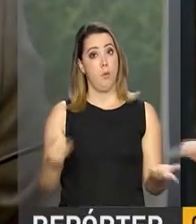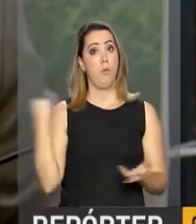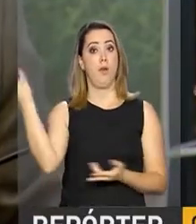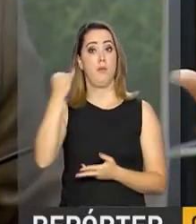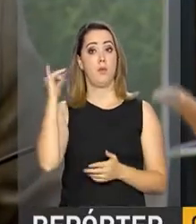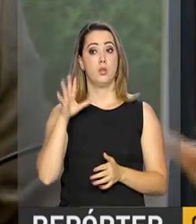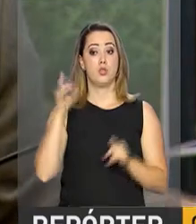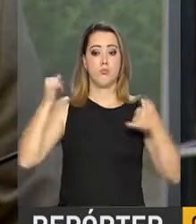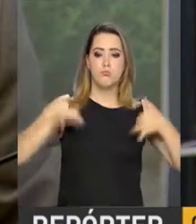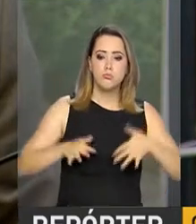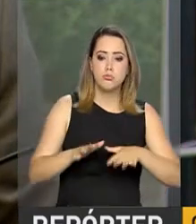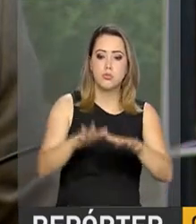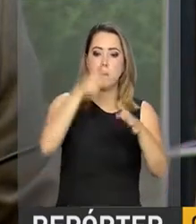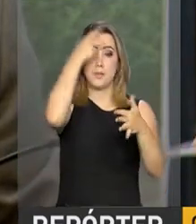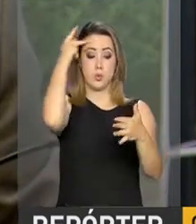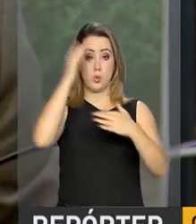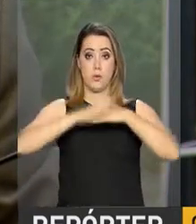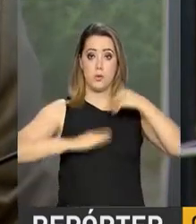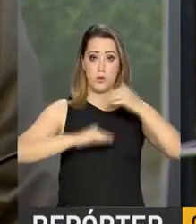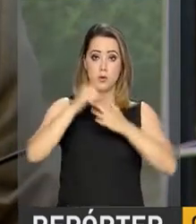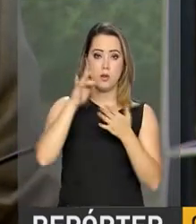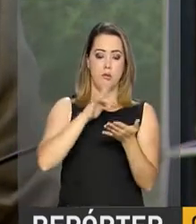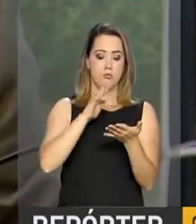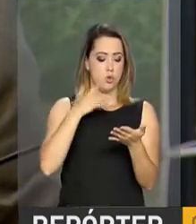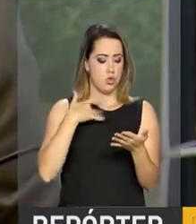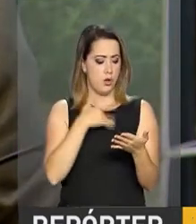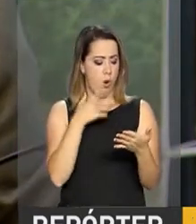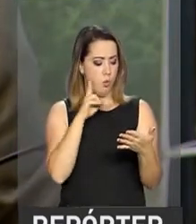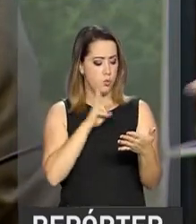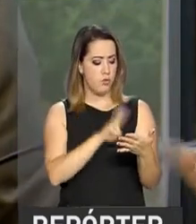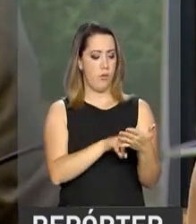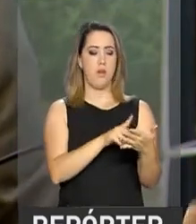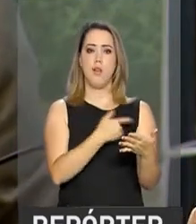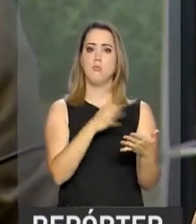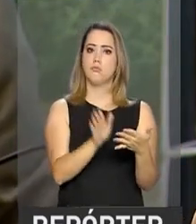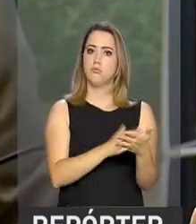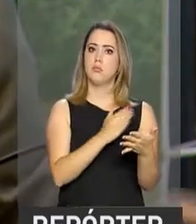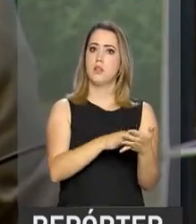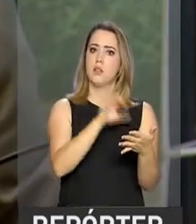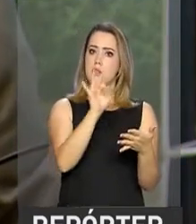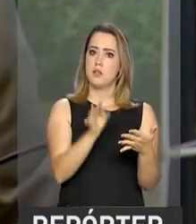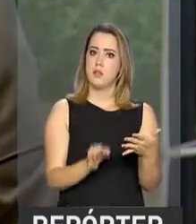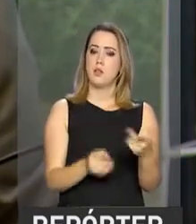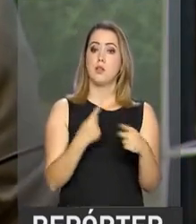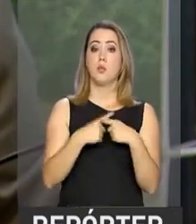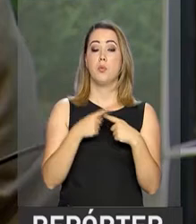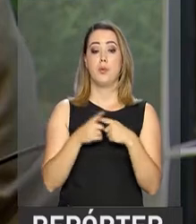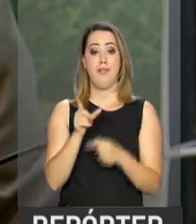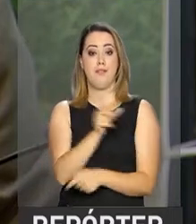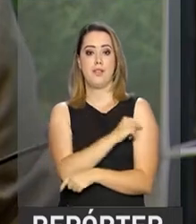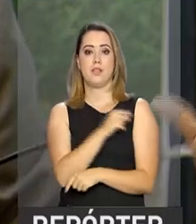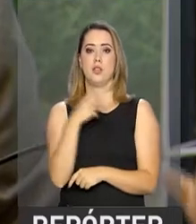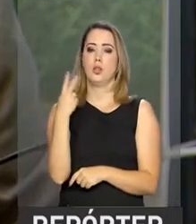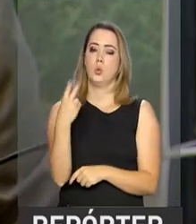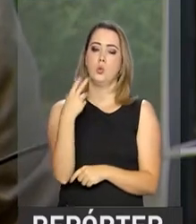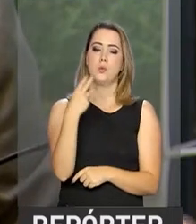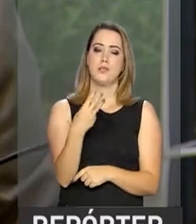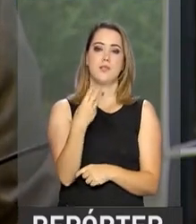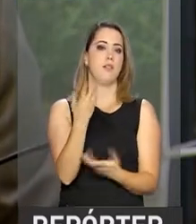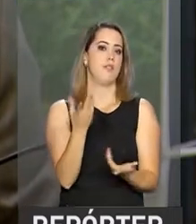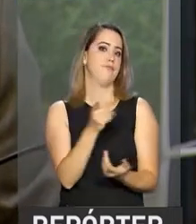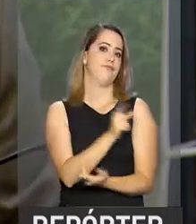o profissional de saúde que vai ter capacidade de avaliar se a caderneta de vacina está completa porque cada vacina tem duas três